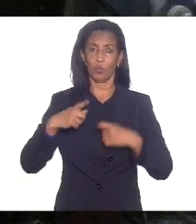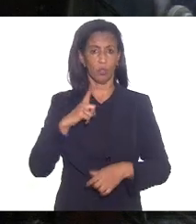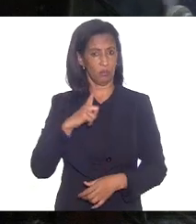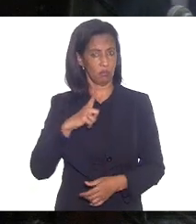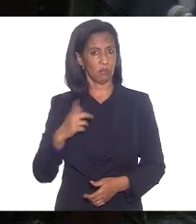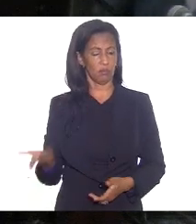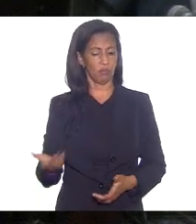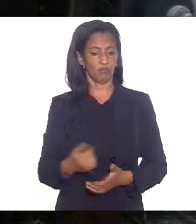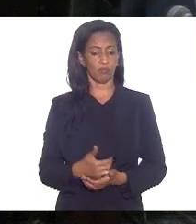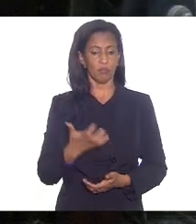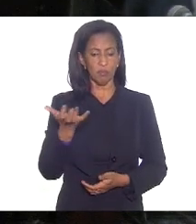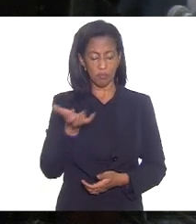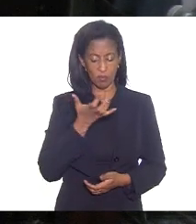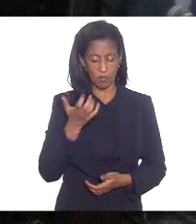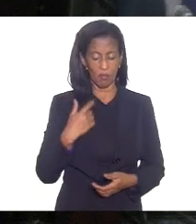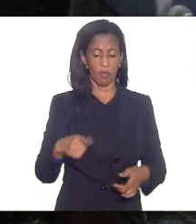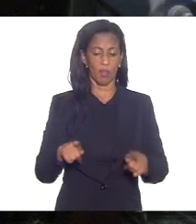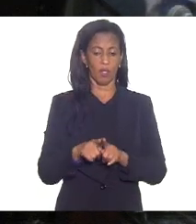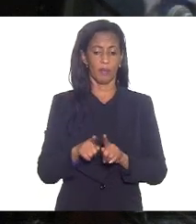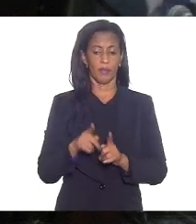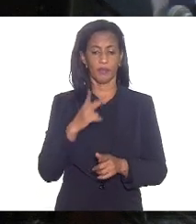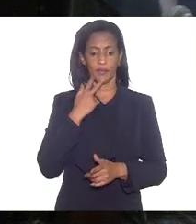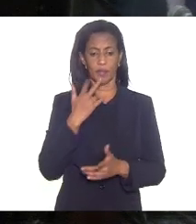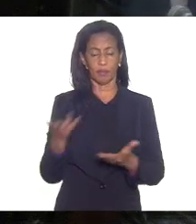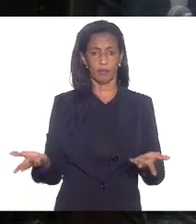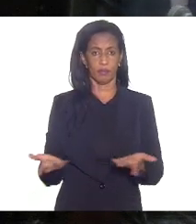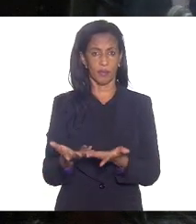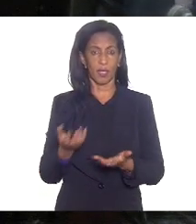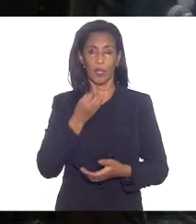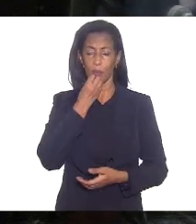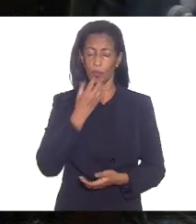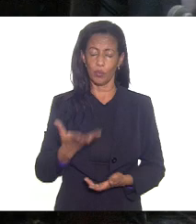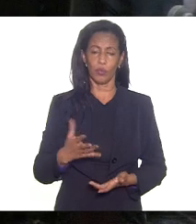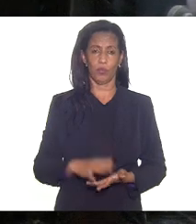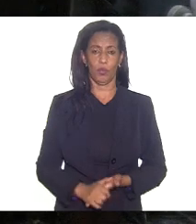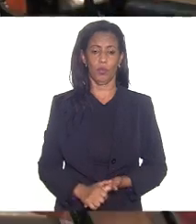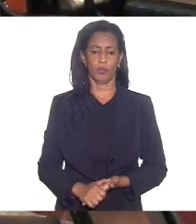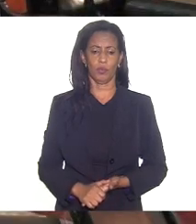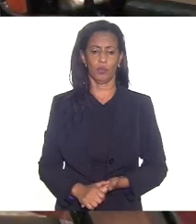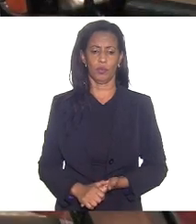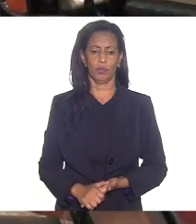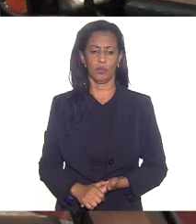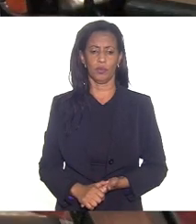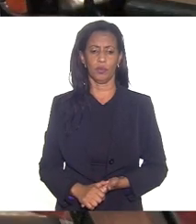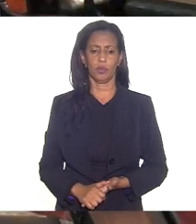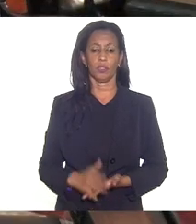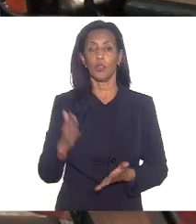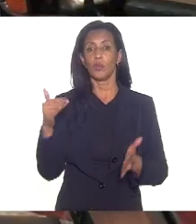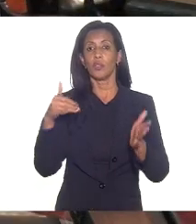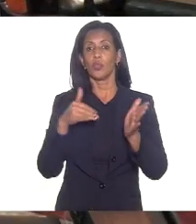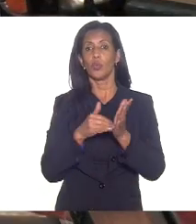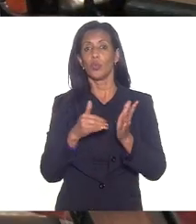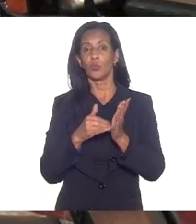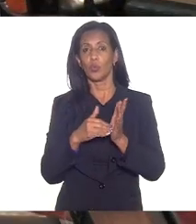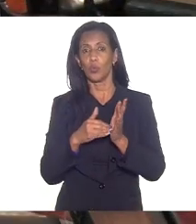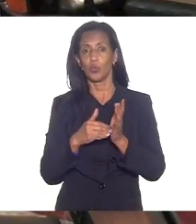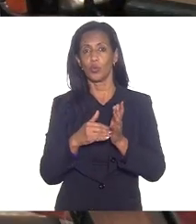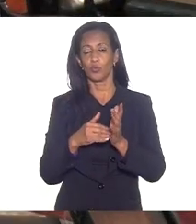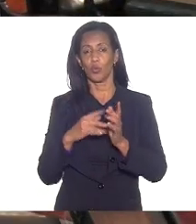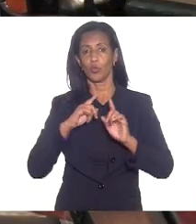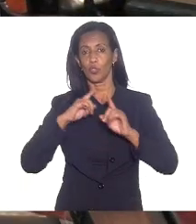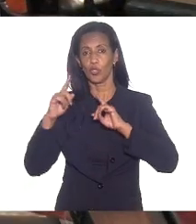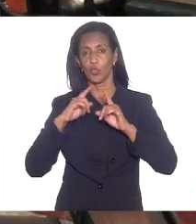tiveram, e eu quero dizer para Vossa Excelência que é muito bom que não o seu último discurso nessa casa, mas que o